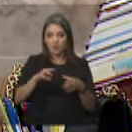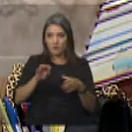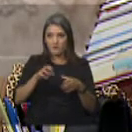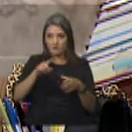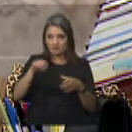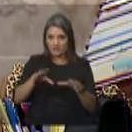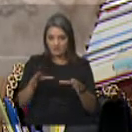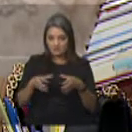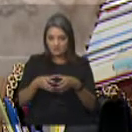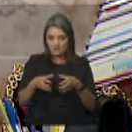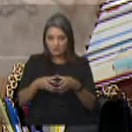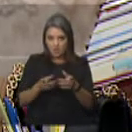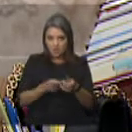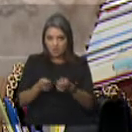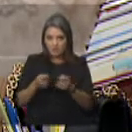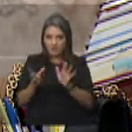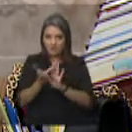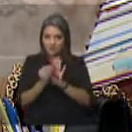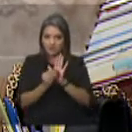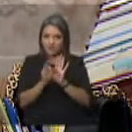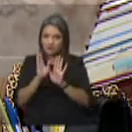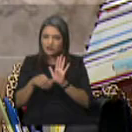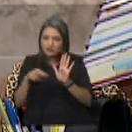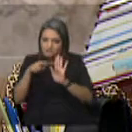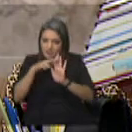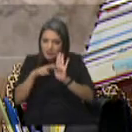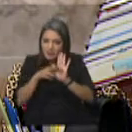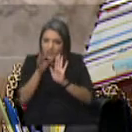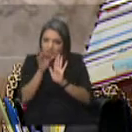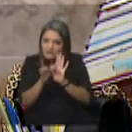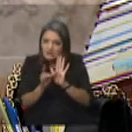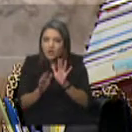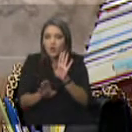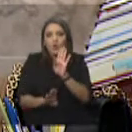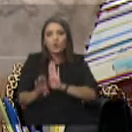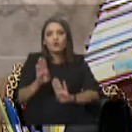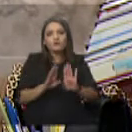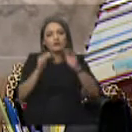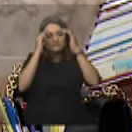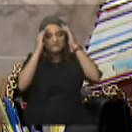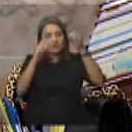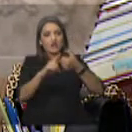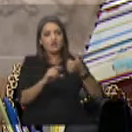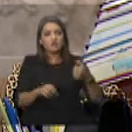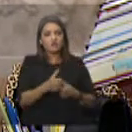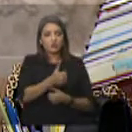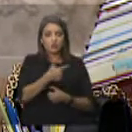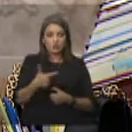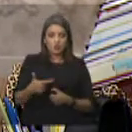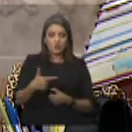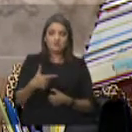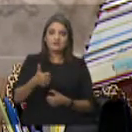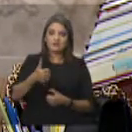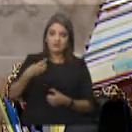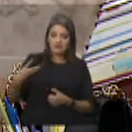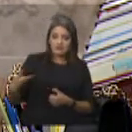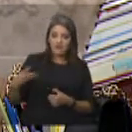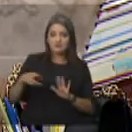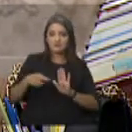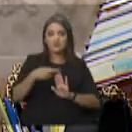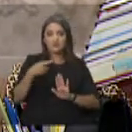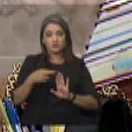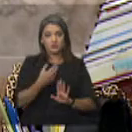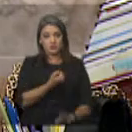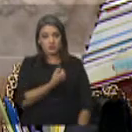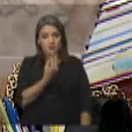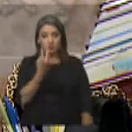de Dados disciplinou, com devido cuidado e incoerência nos artigos 12 e 13 do decreto alvejado, na Resolução 2,